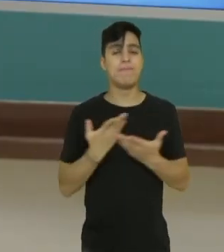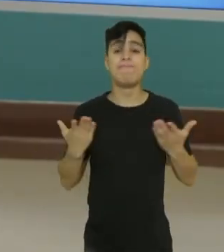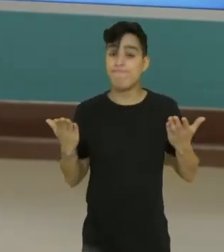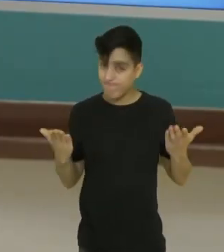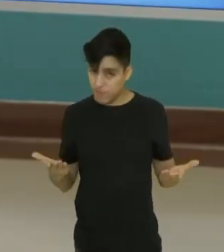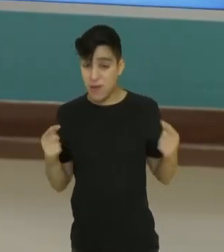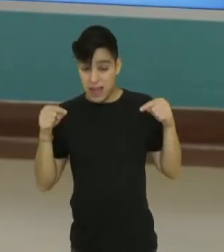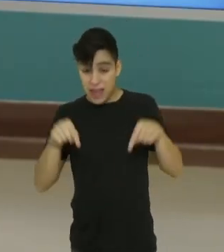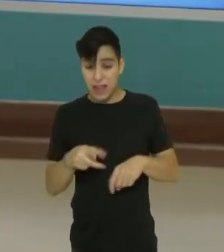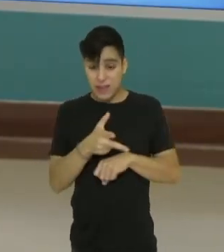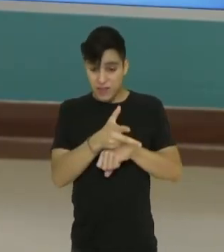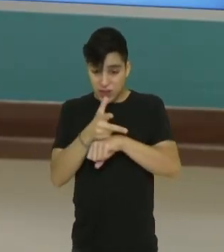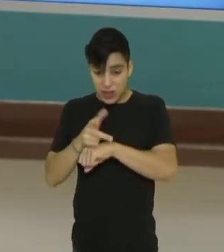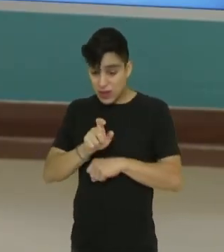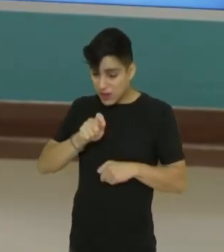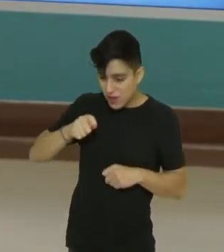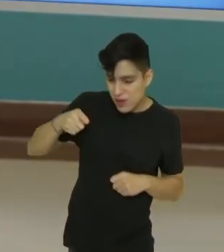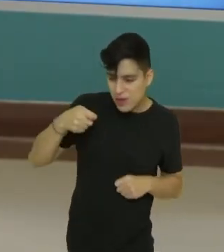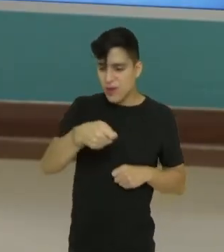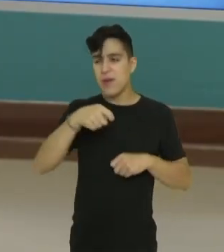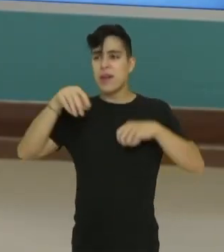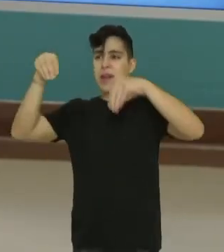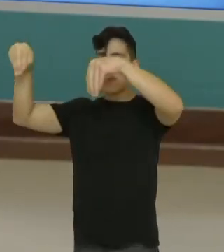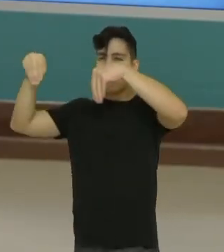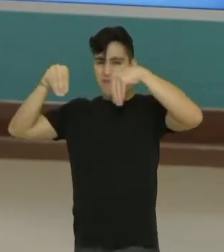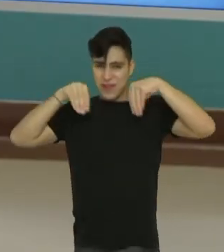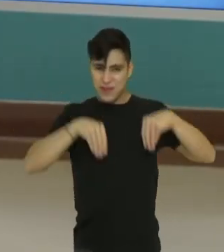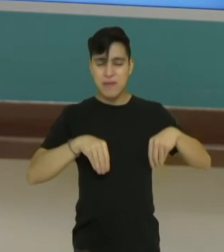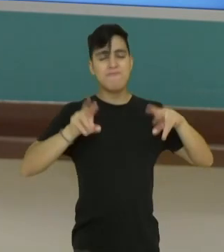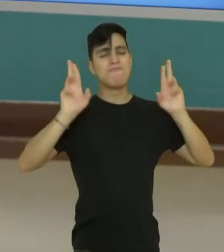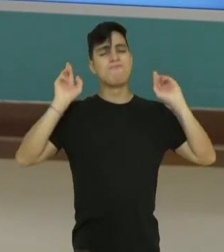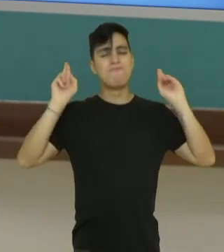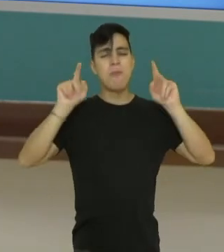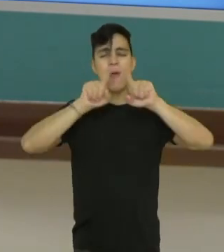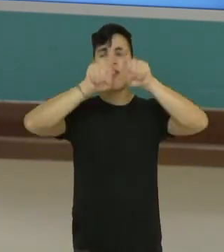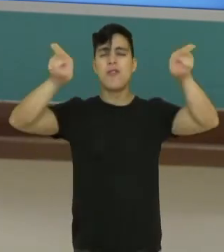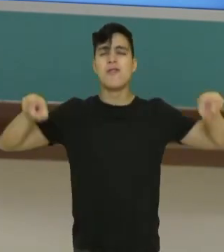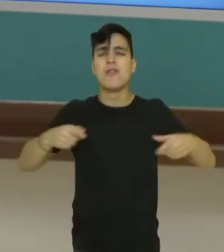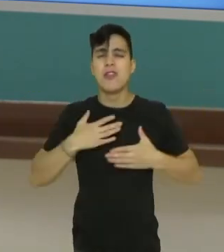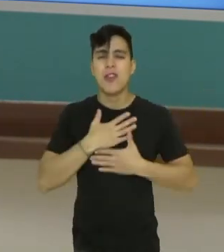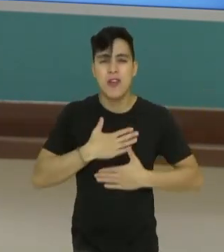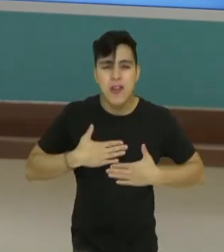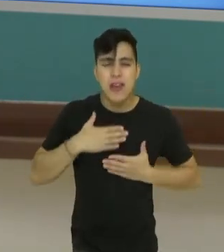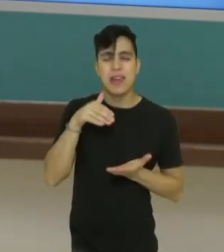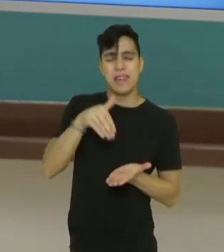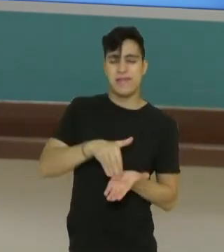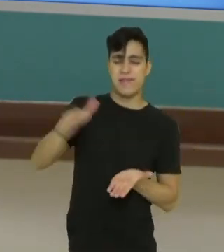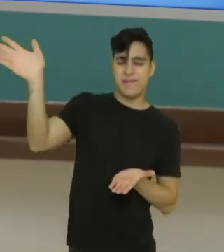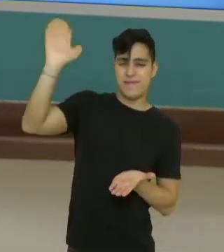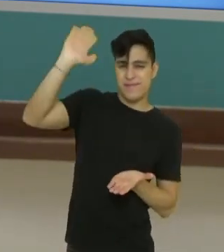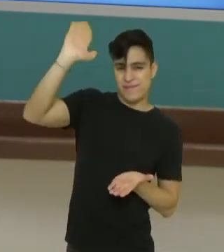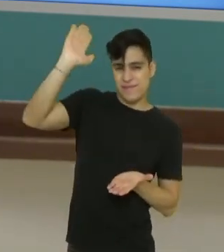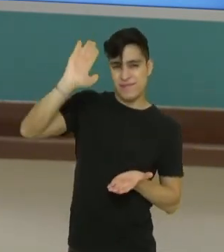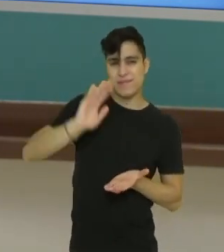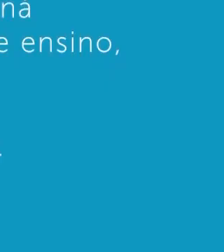vídeo nós falamos sobre as migrações. Eu espero que vocês tenham gostado e até breve.